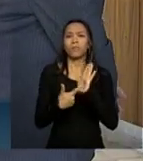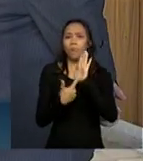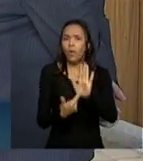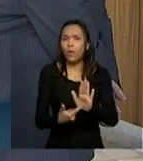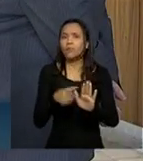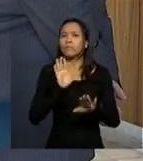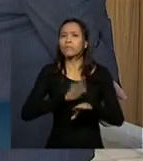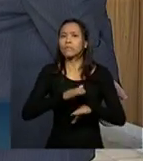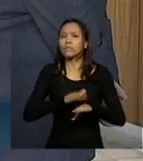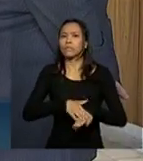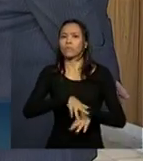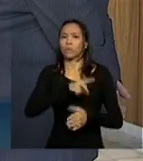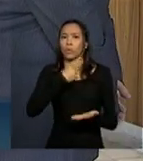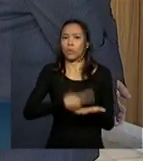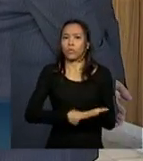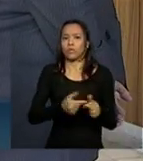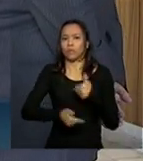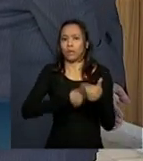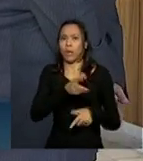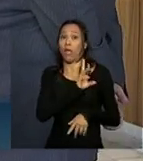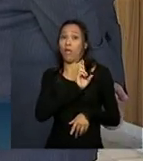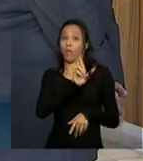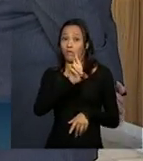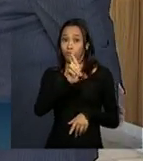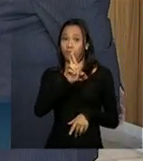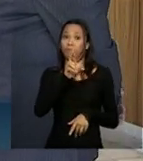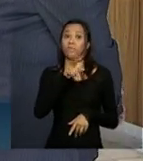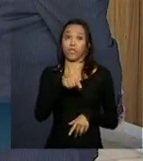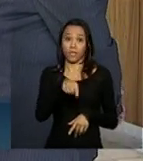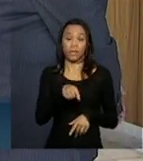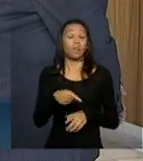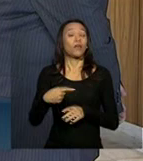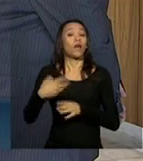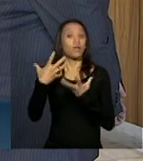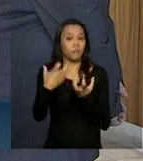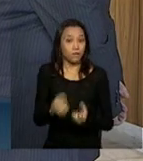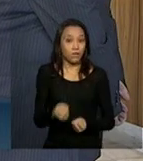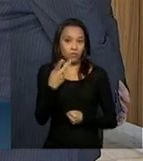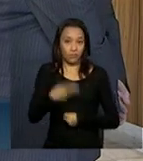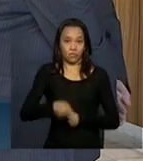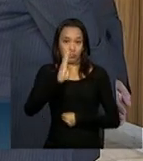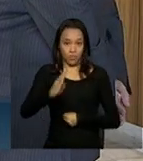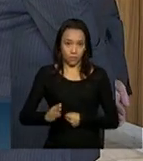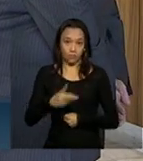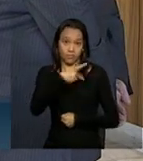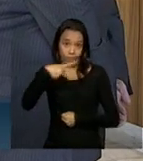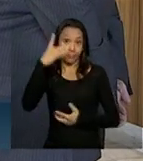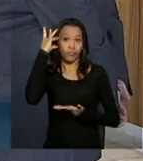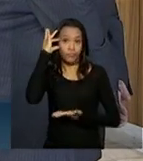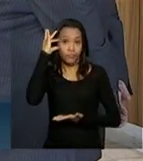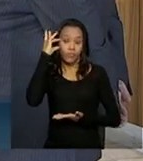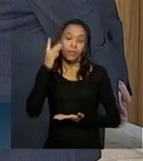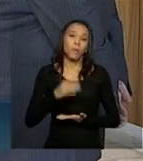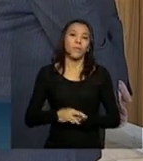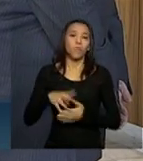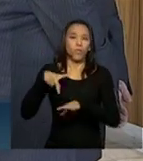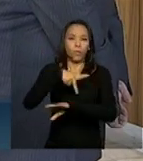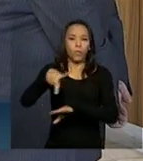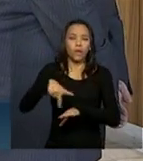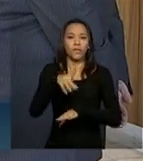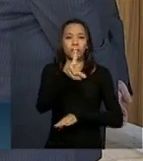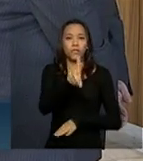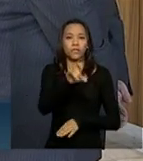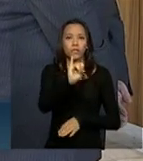missão diplomática e pede para que ele seja reconhecido oficialmente. A Dinamarca, que é um dos países